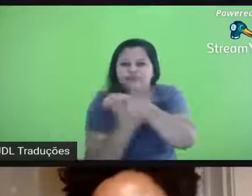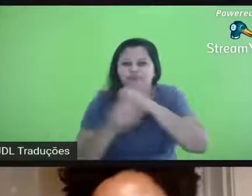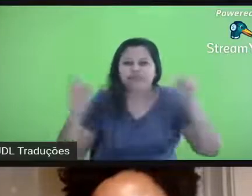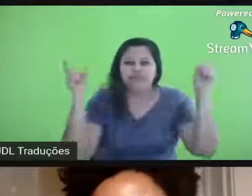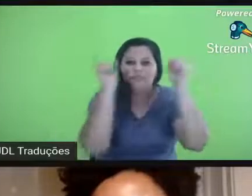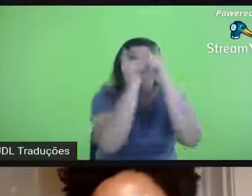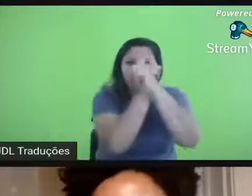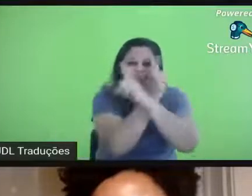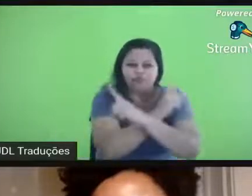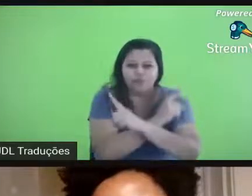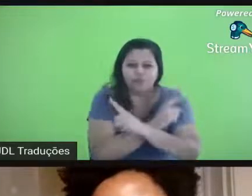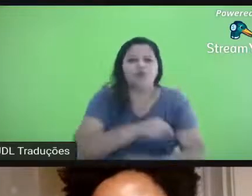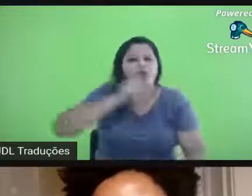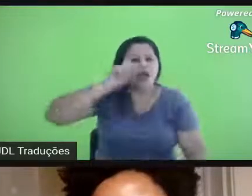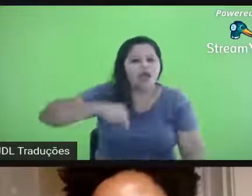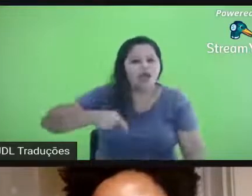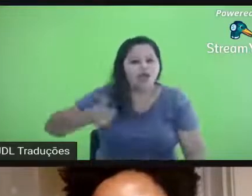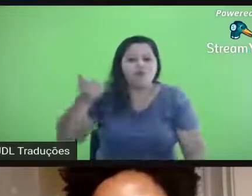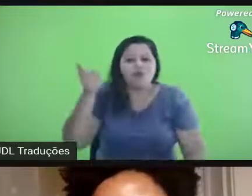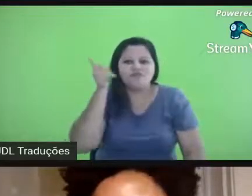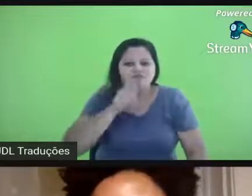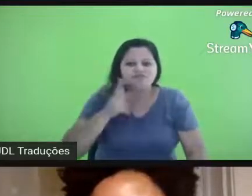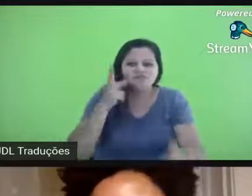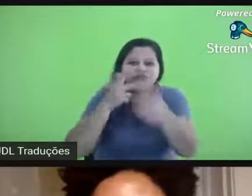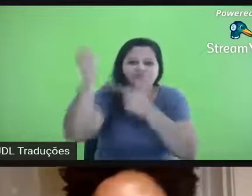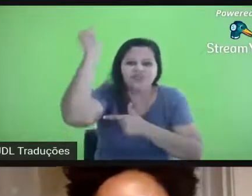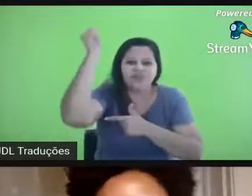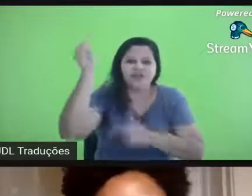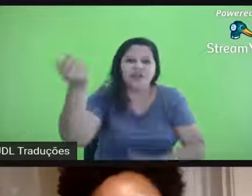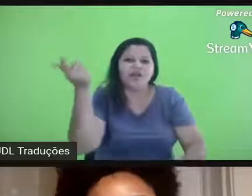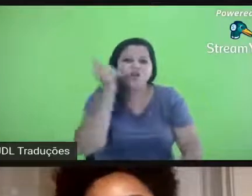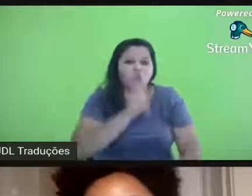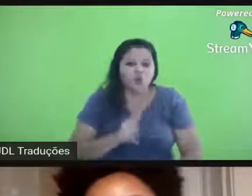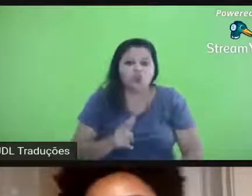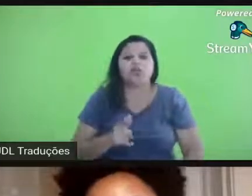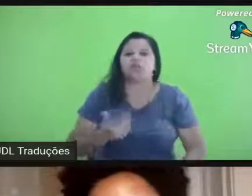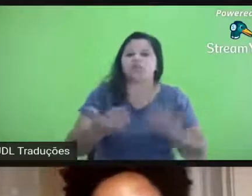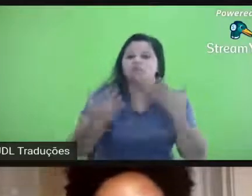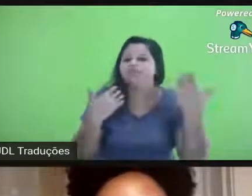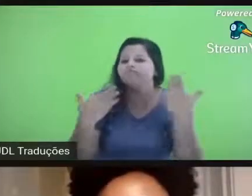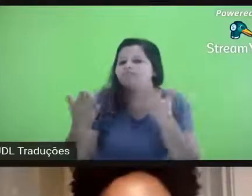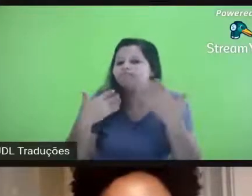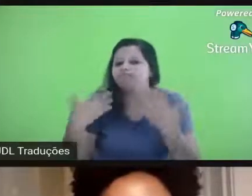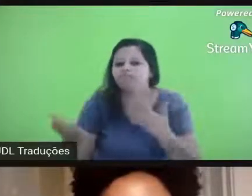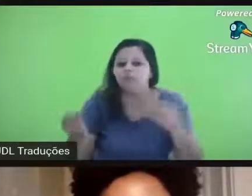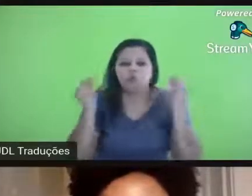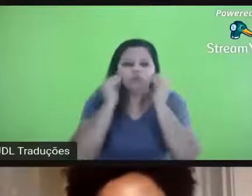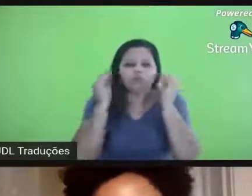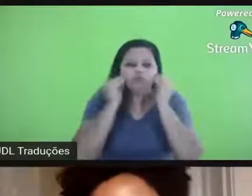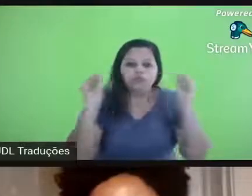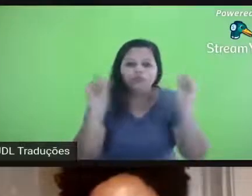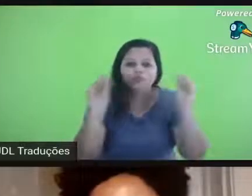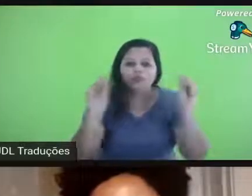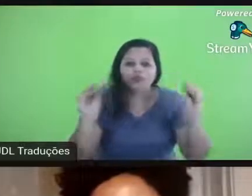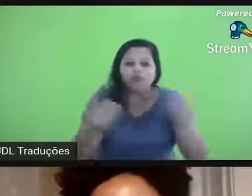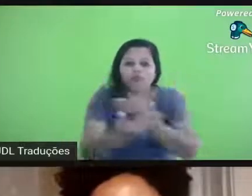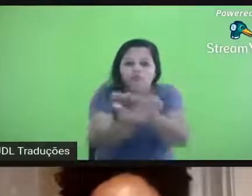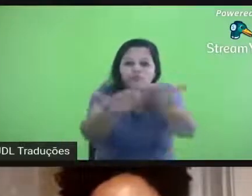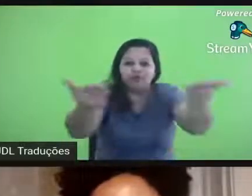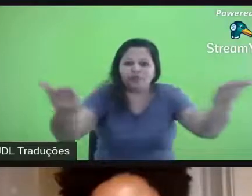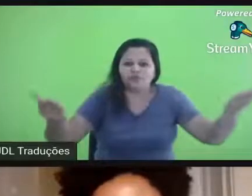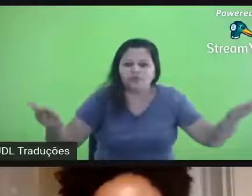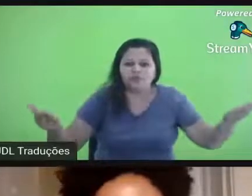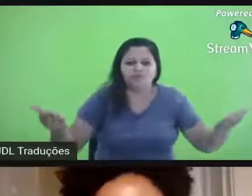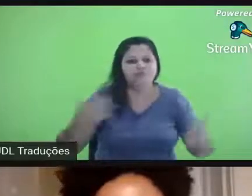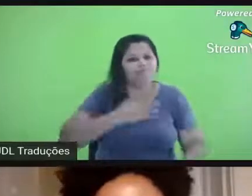está tudo tão difícil para todo mundo. Eu acho que é uma grande vitória conseguir levar qualquer coisa adiante. Então, um beijo para todo mundo,